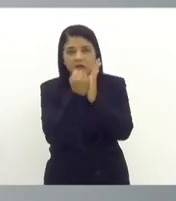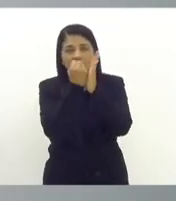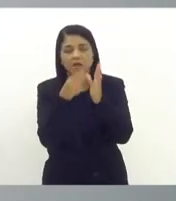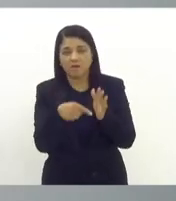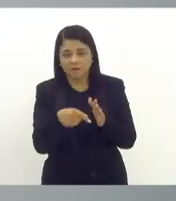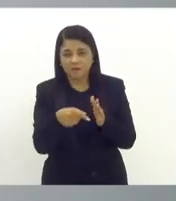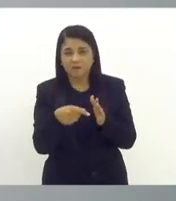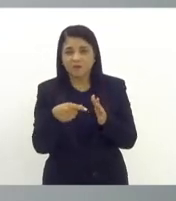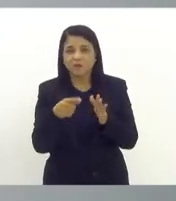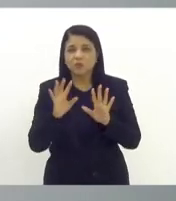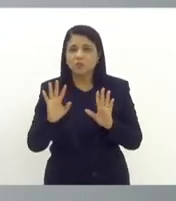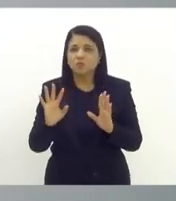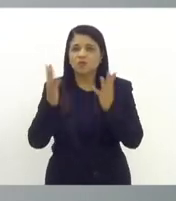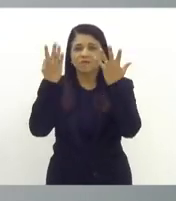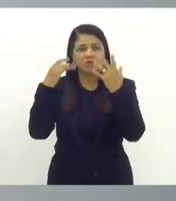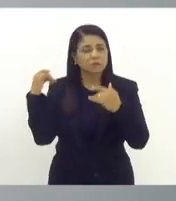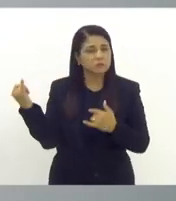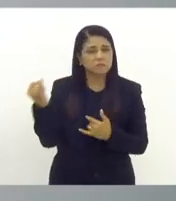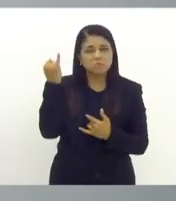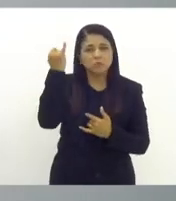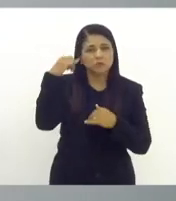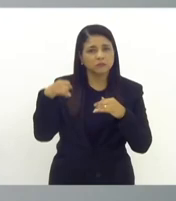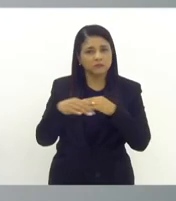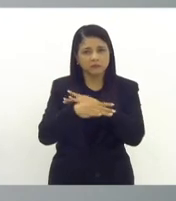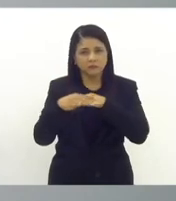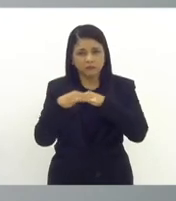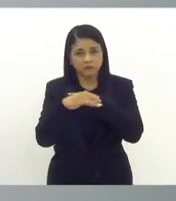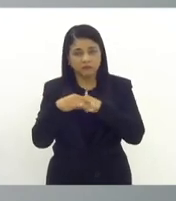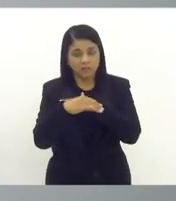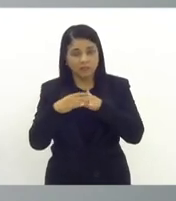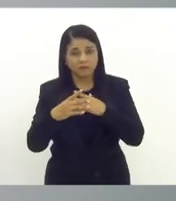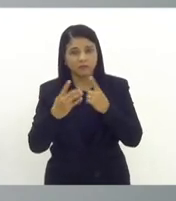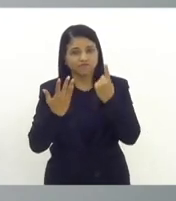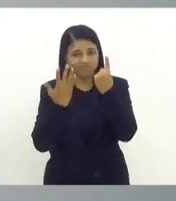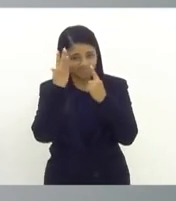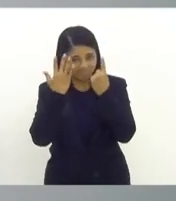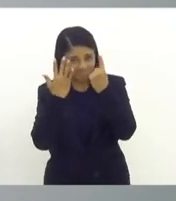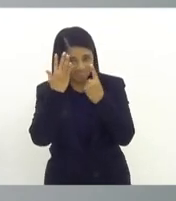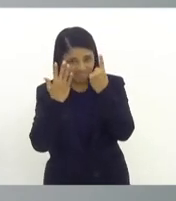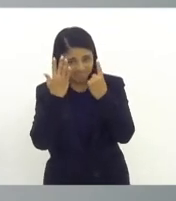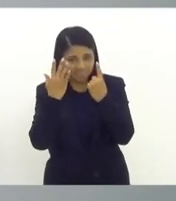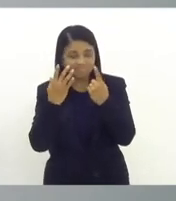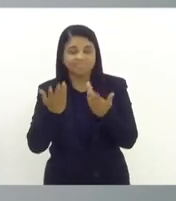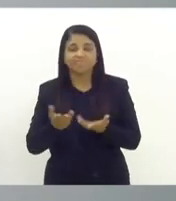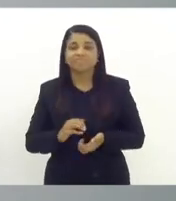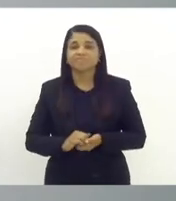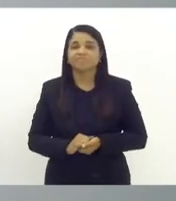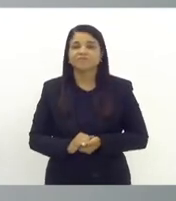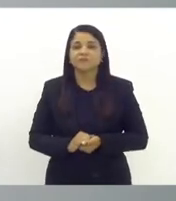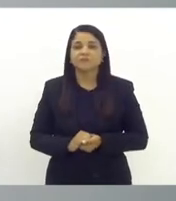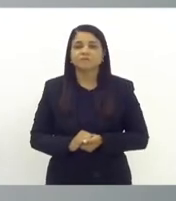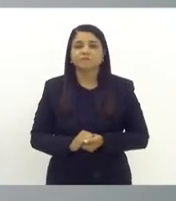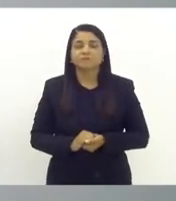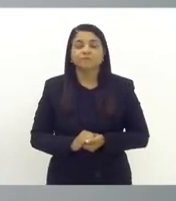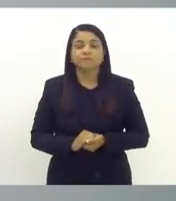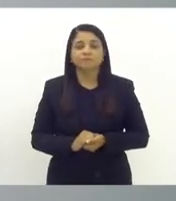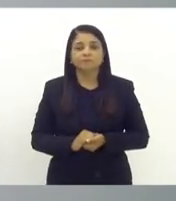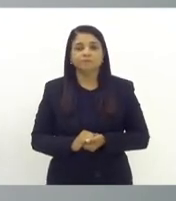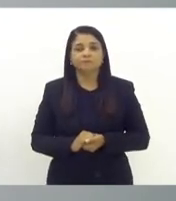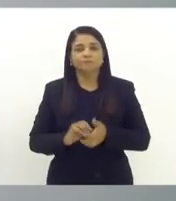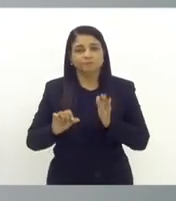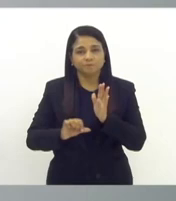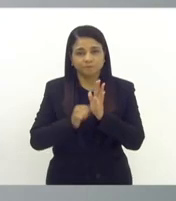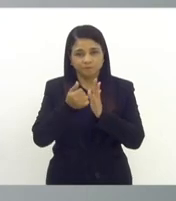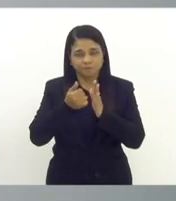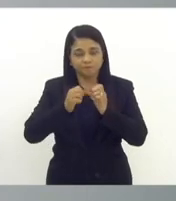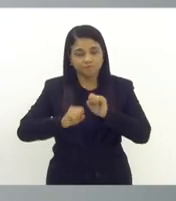esse evento tão importante para a cidade que é o carnaval né é primeiramente eu gostaria de